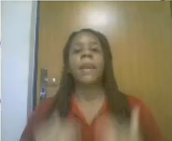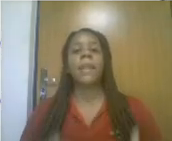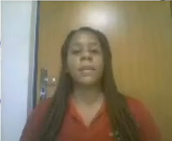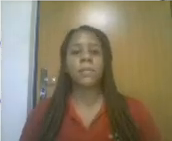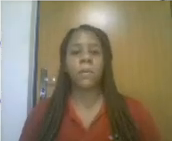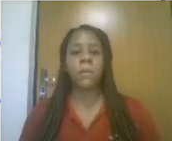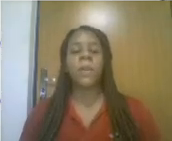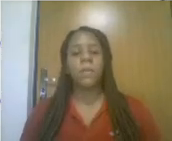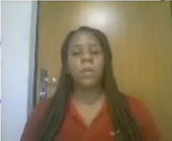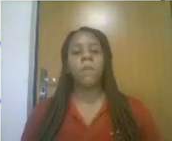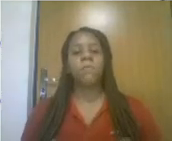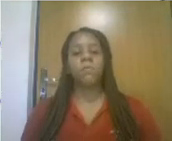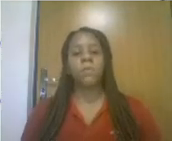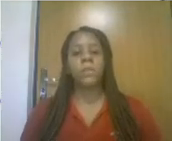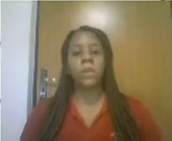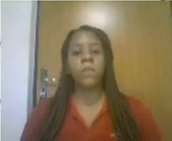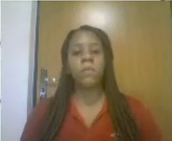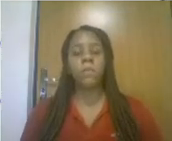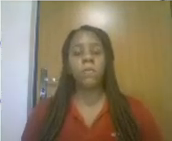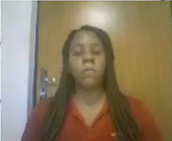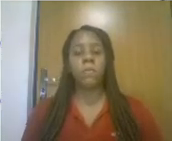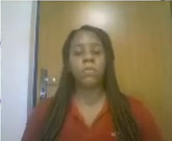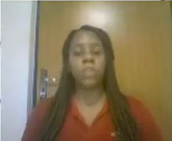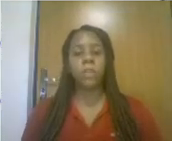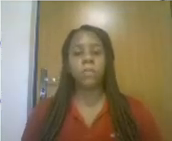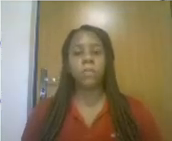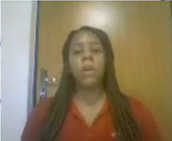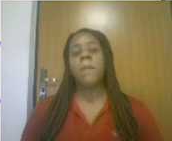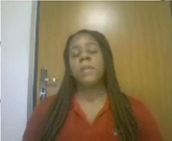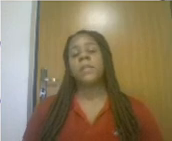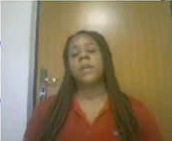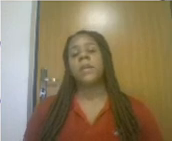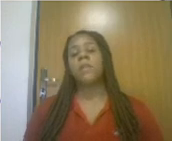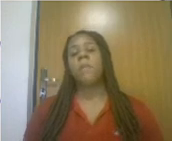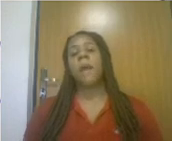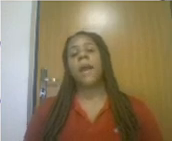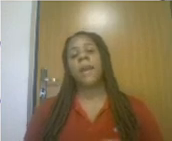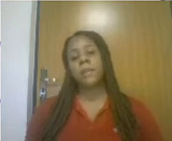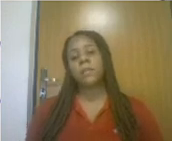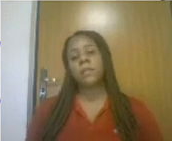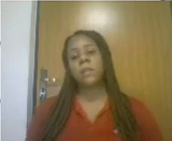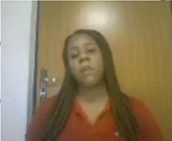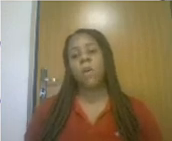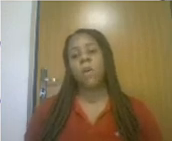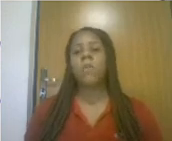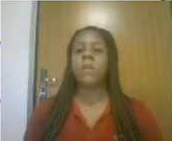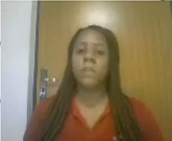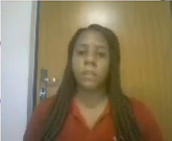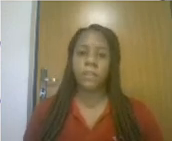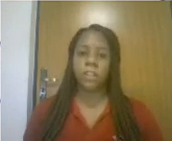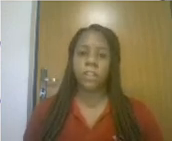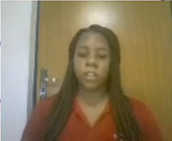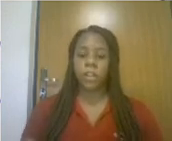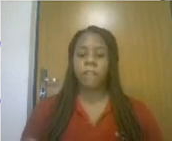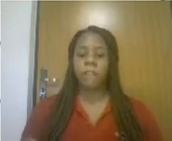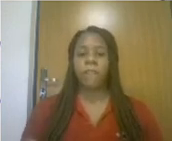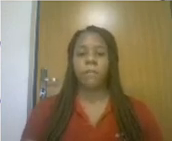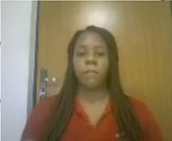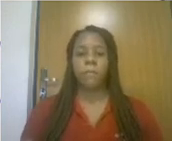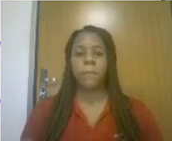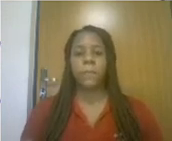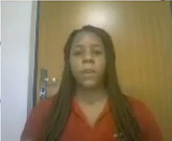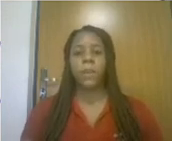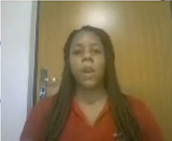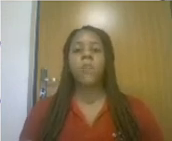uma relação. Então, o seu título precisa ter uma relação com o que você vai estar